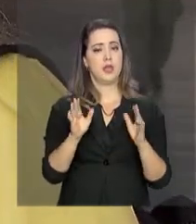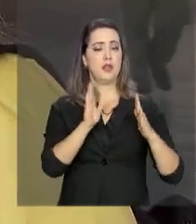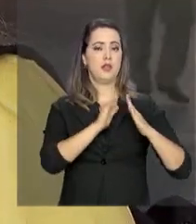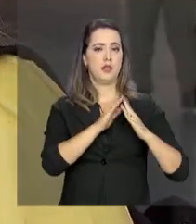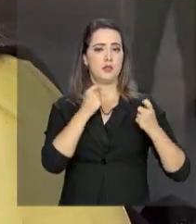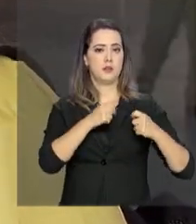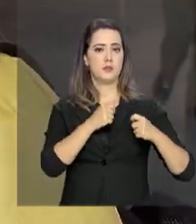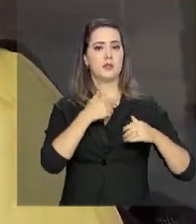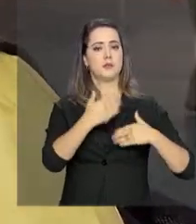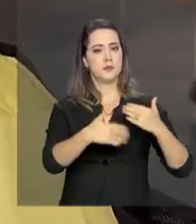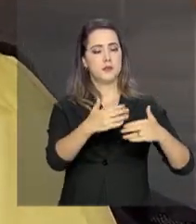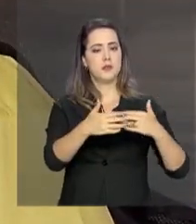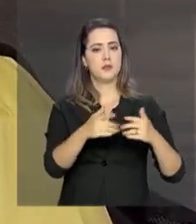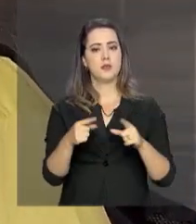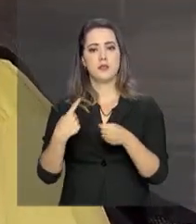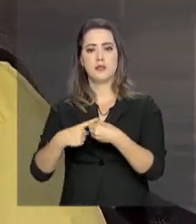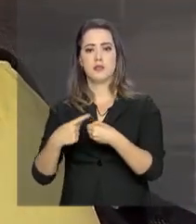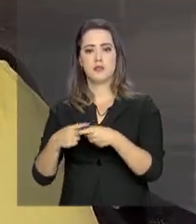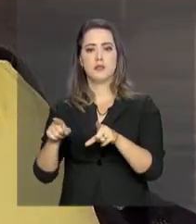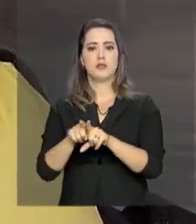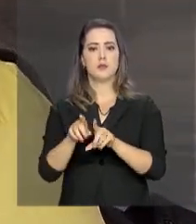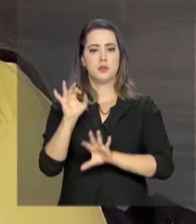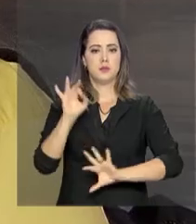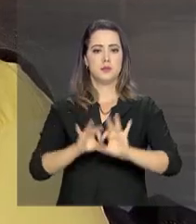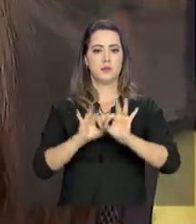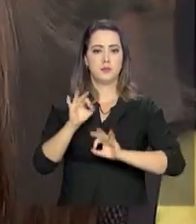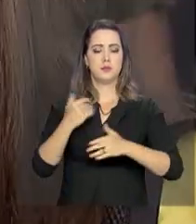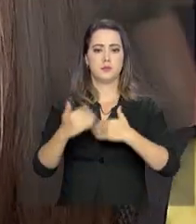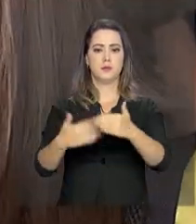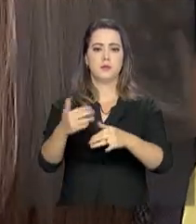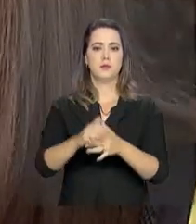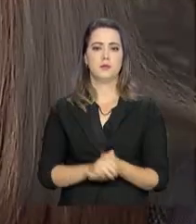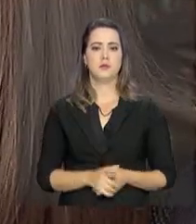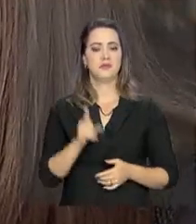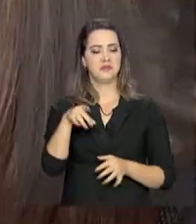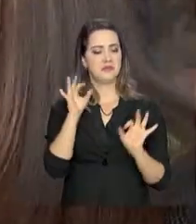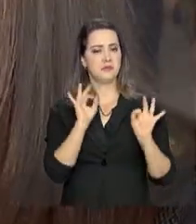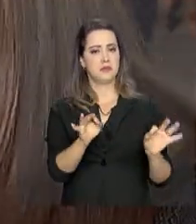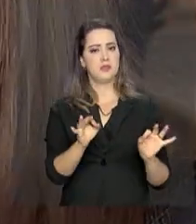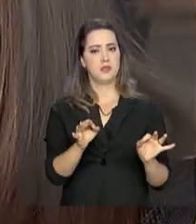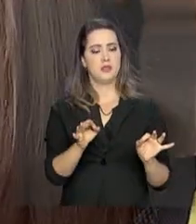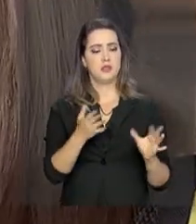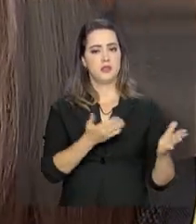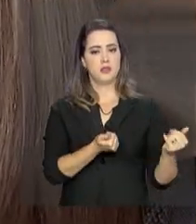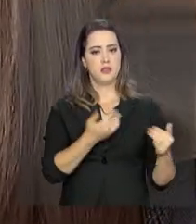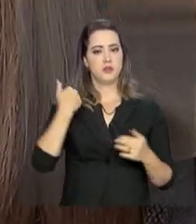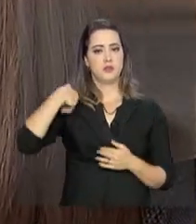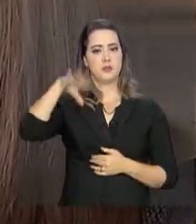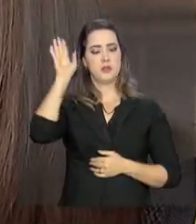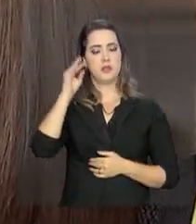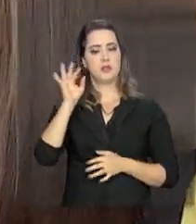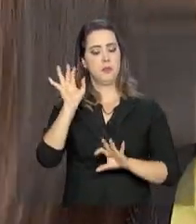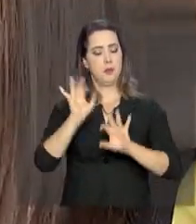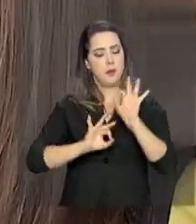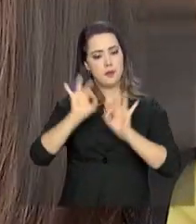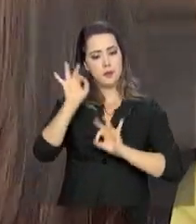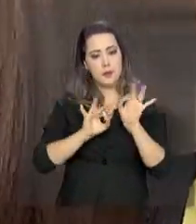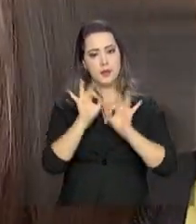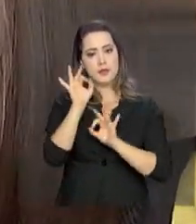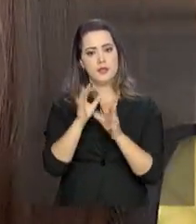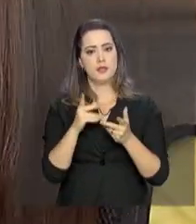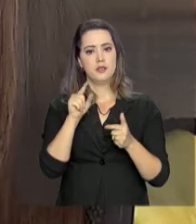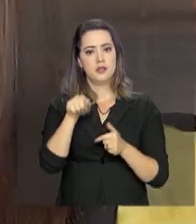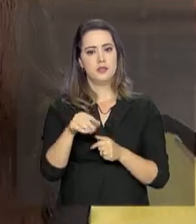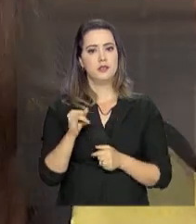precisa andar sozinha e município também precisa andar sozinho não com certeza esses jovens estão mais preparados né daqueles que